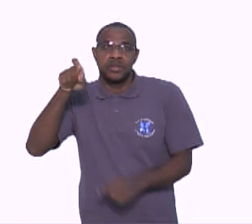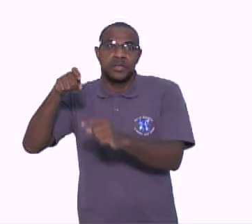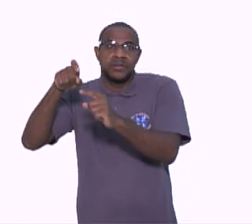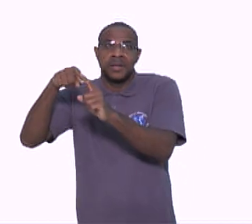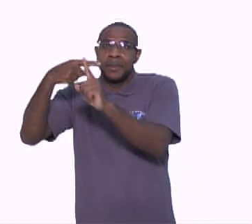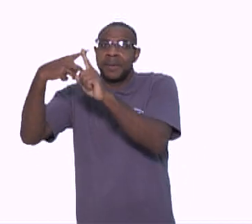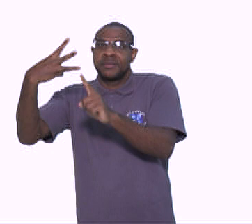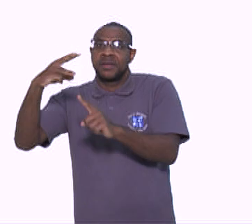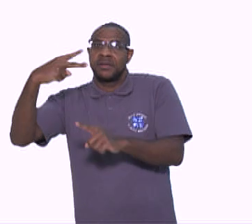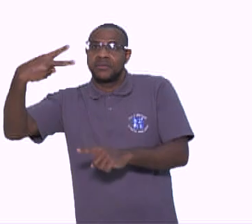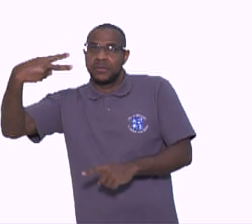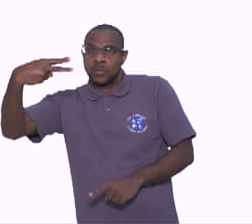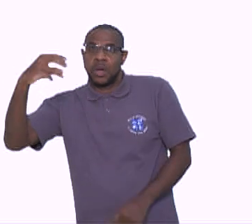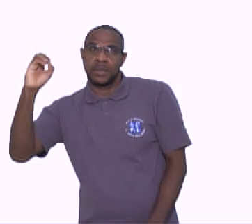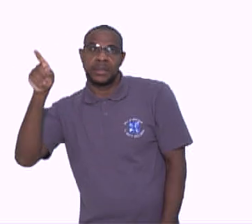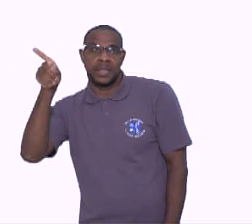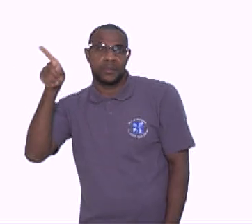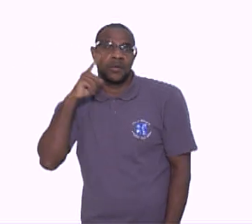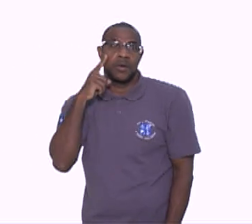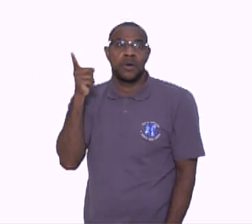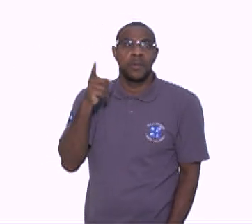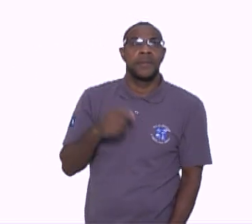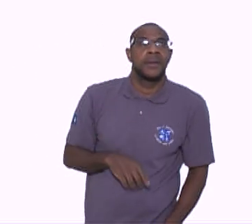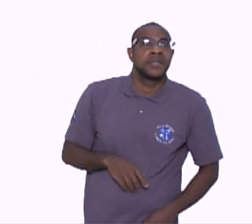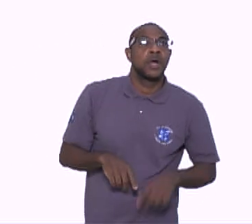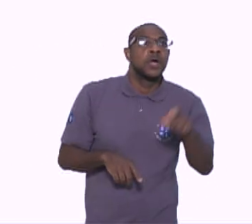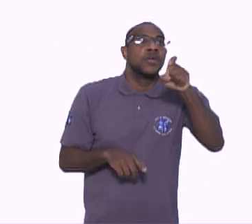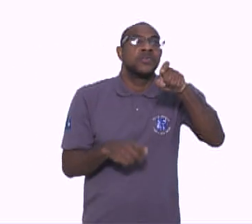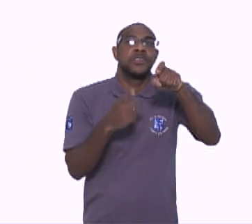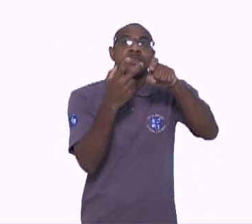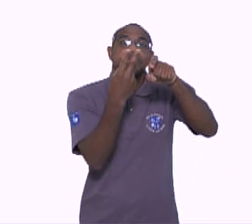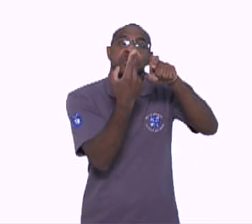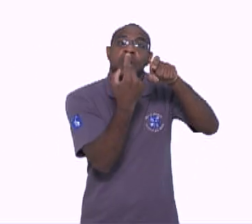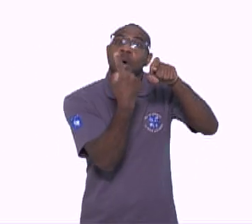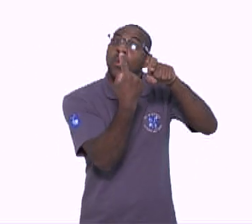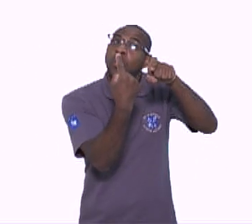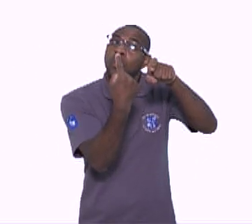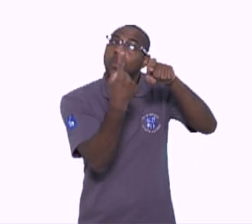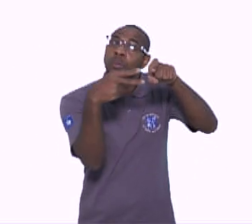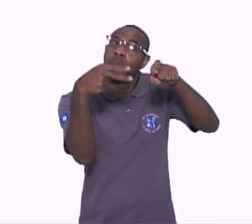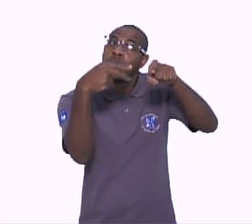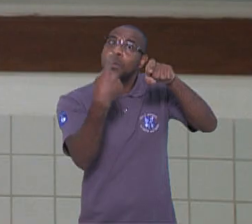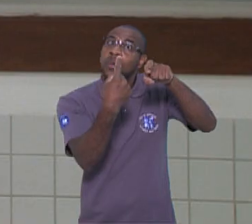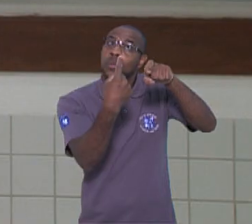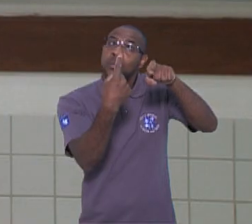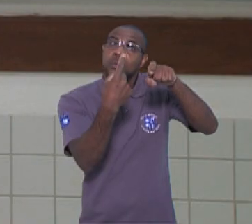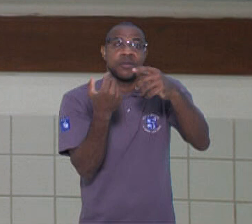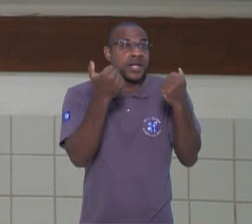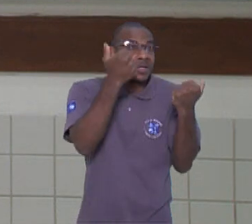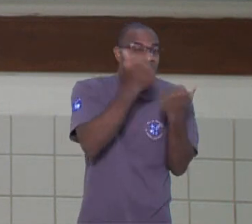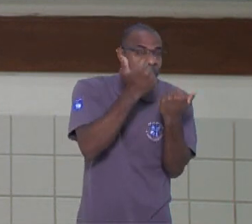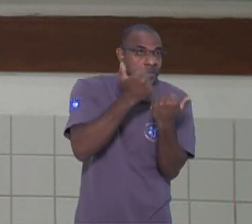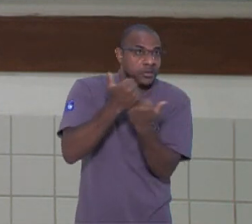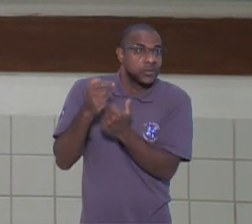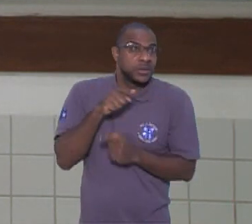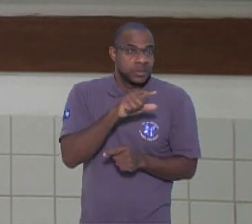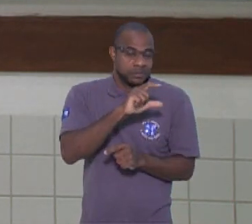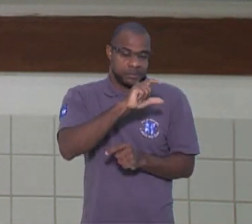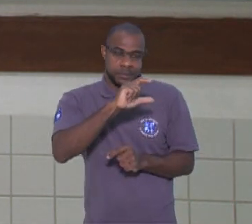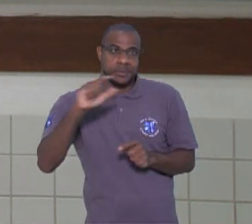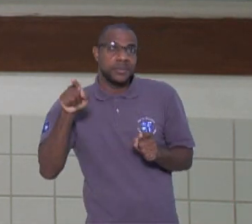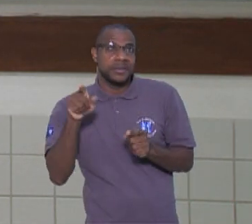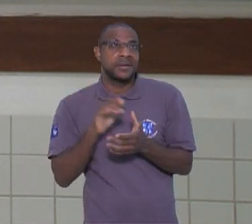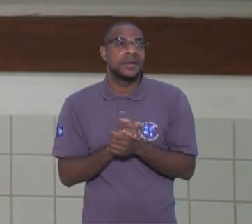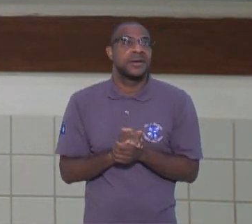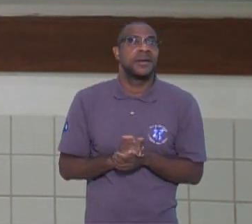aqui para x igual a 1. Vamos ver aqui o que acontece. Ok, testei x igual a 1, achei zero igual a zero. O que eu